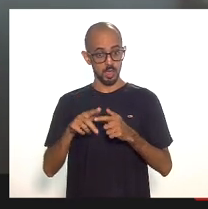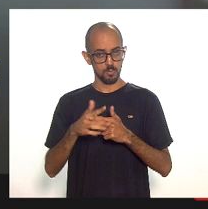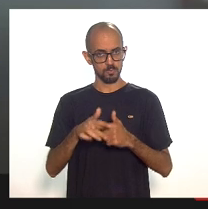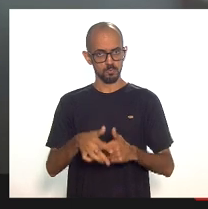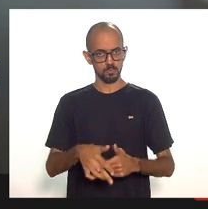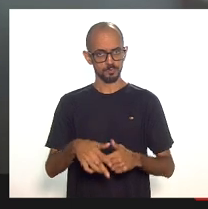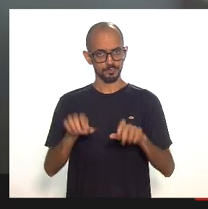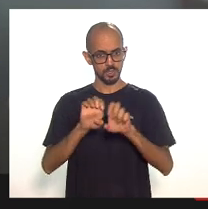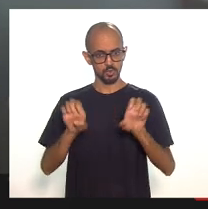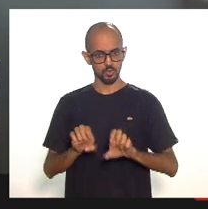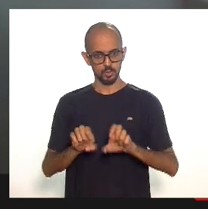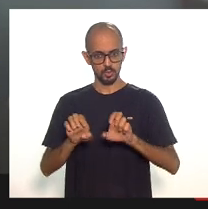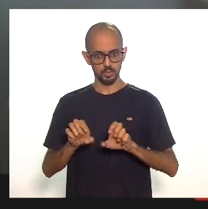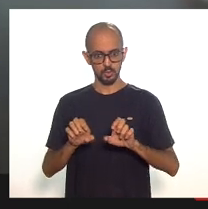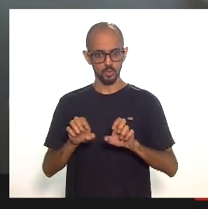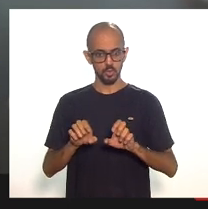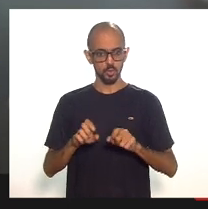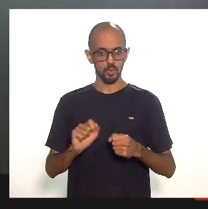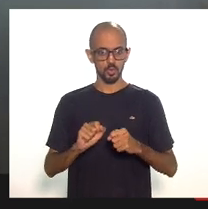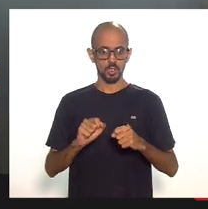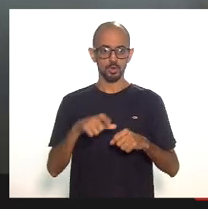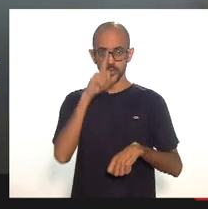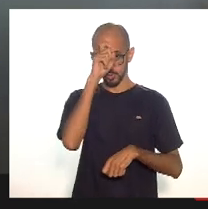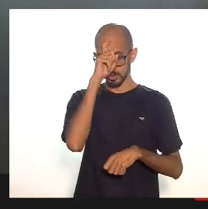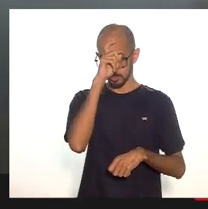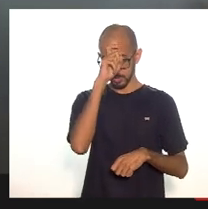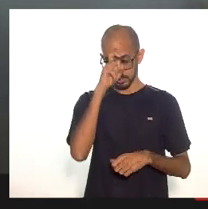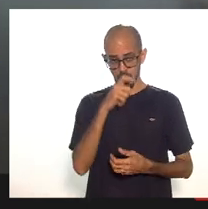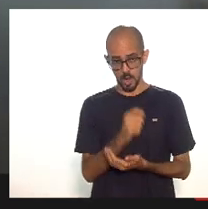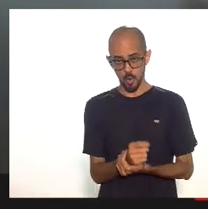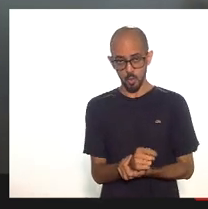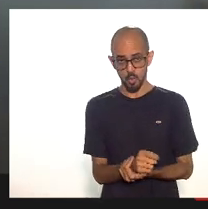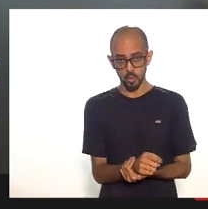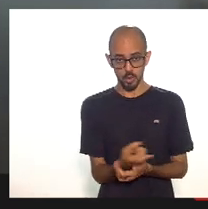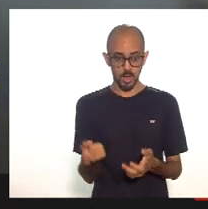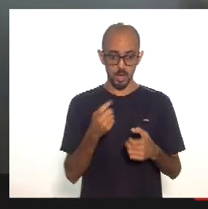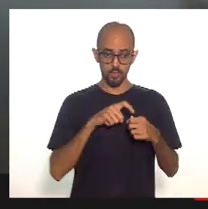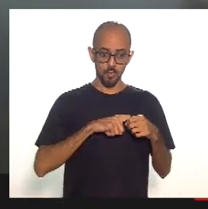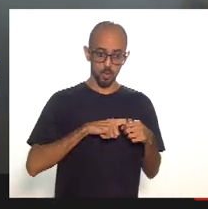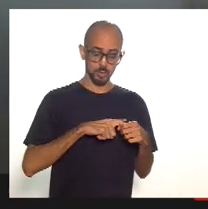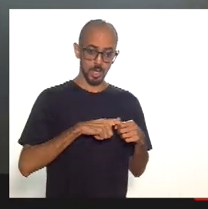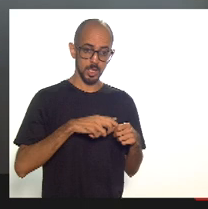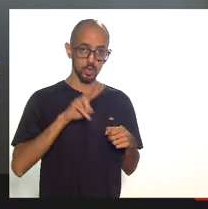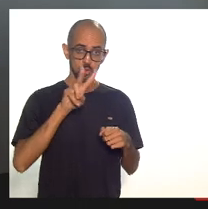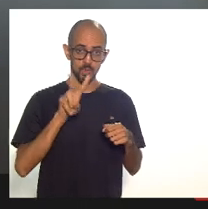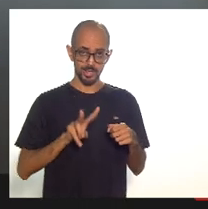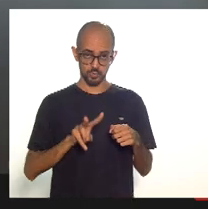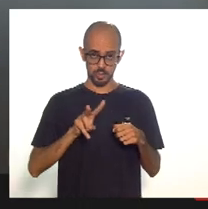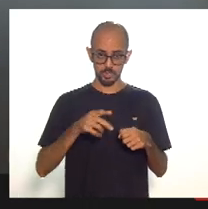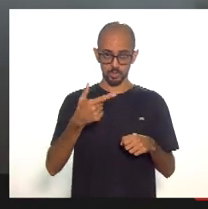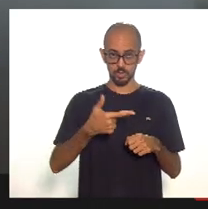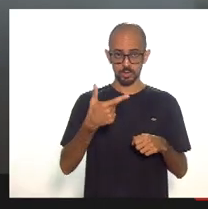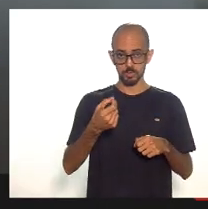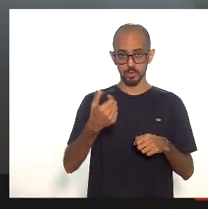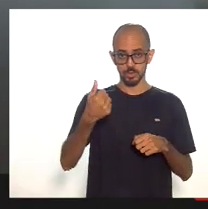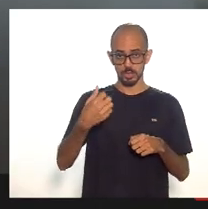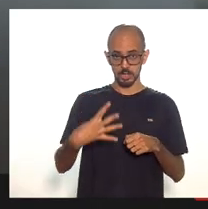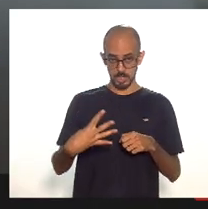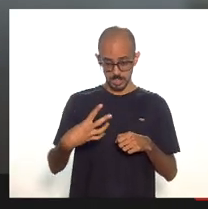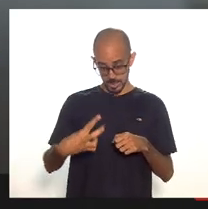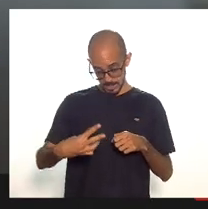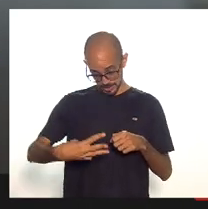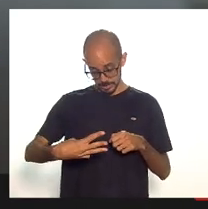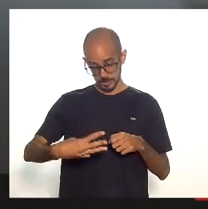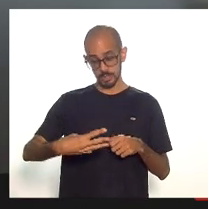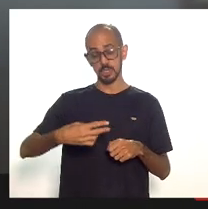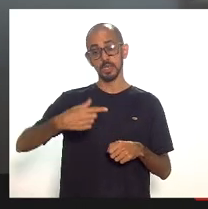lá. Entreguei o hospital com 120 leitos e retornei depois duas vezes, 2013 e 2017, ao hospital,